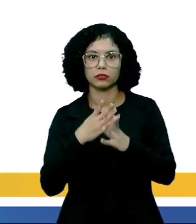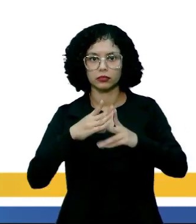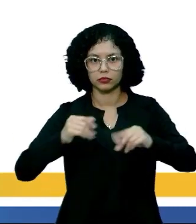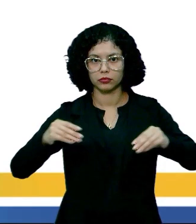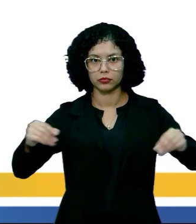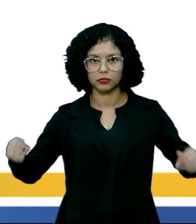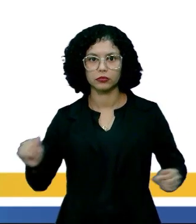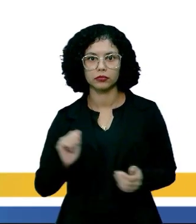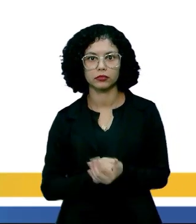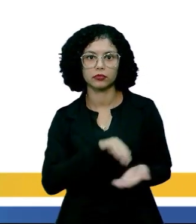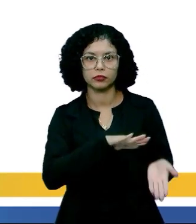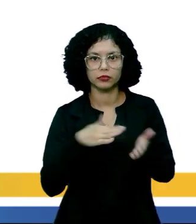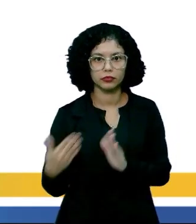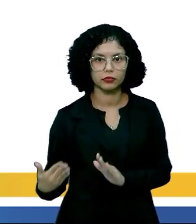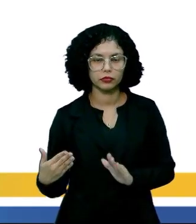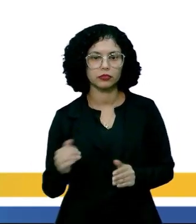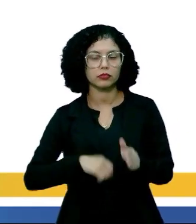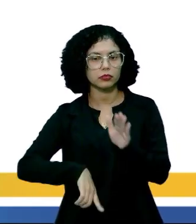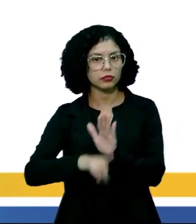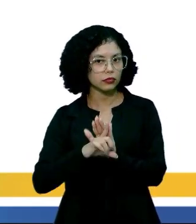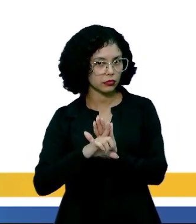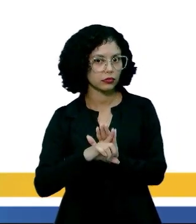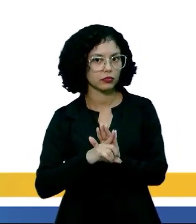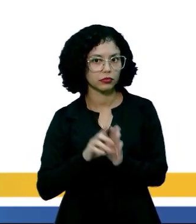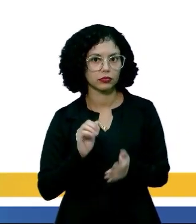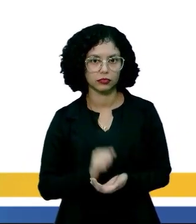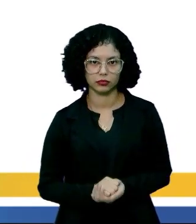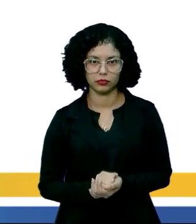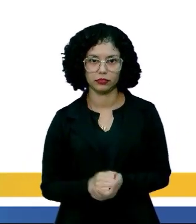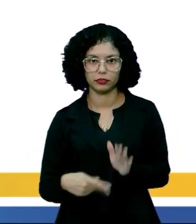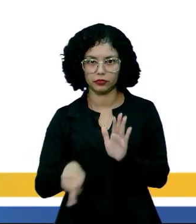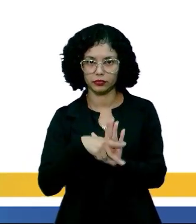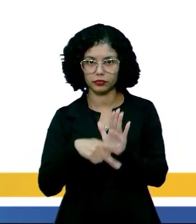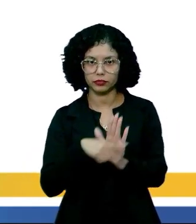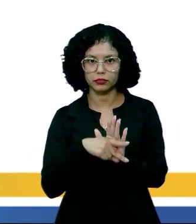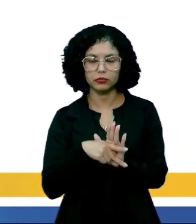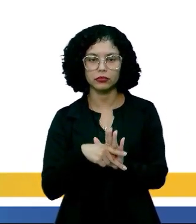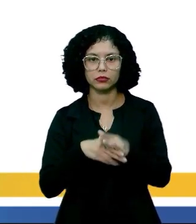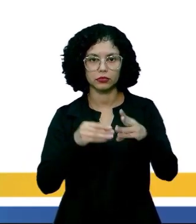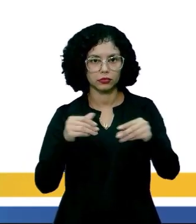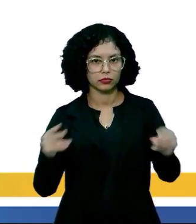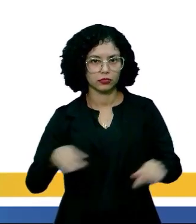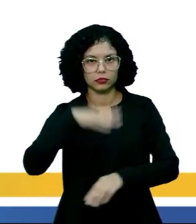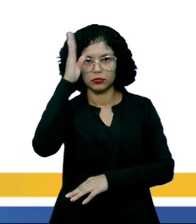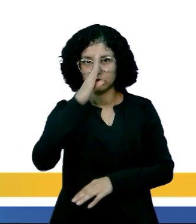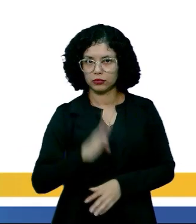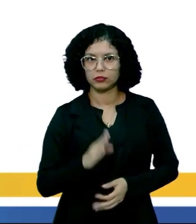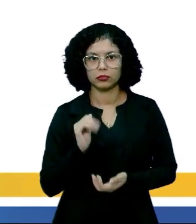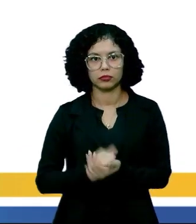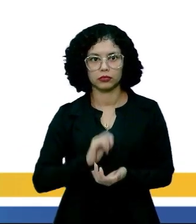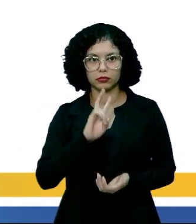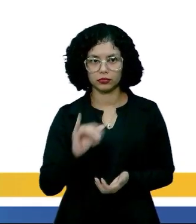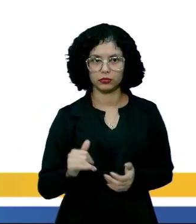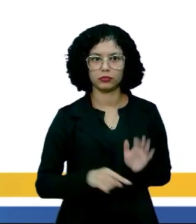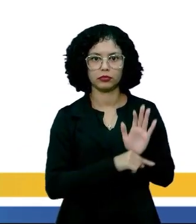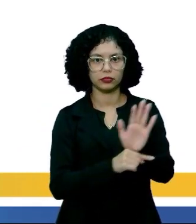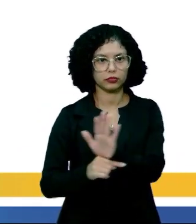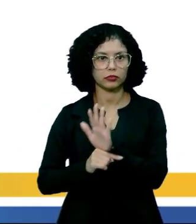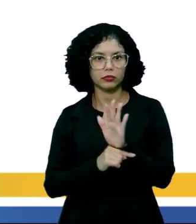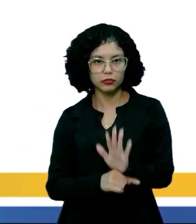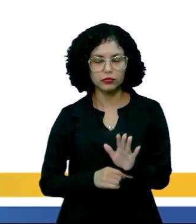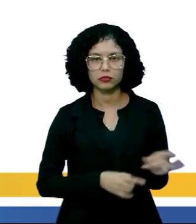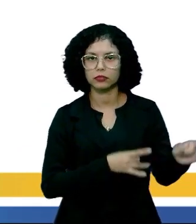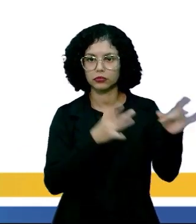terras. Então, a partir dessa lei, que é a Lei de Terras, a propriedade de terras no Brasil, ela vai ser estabelecida